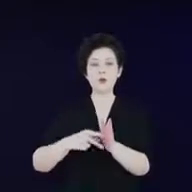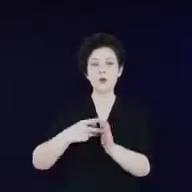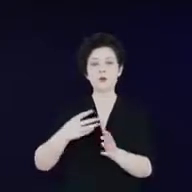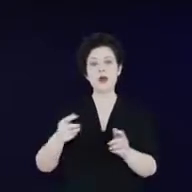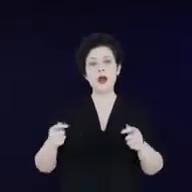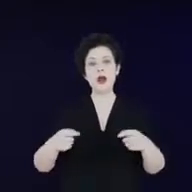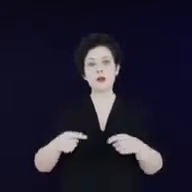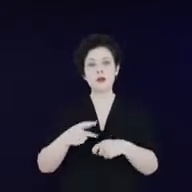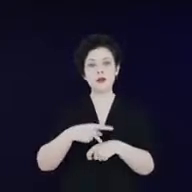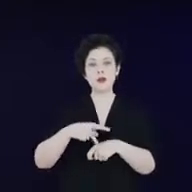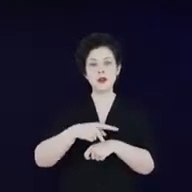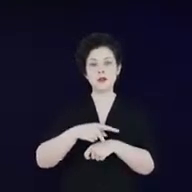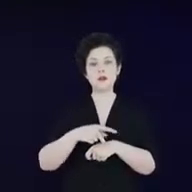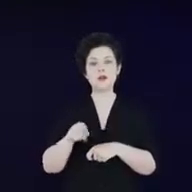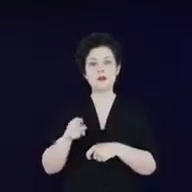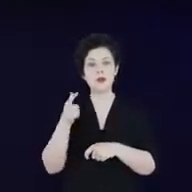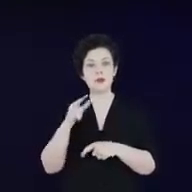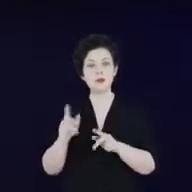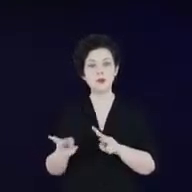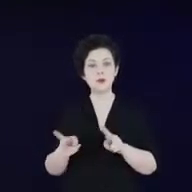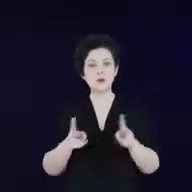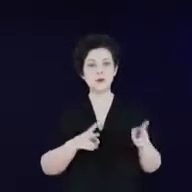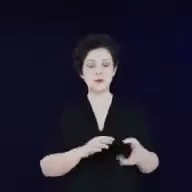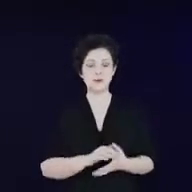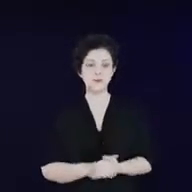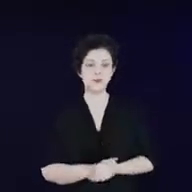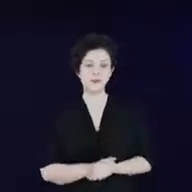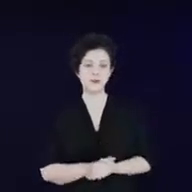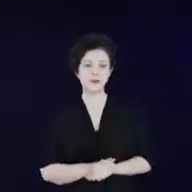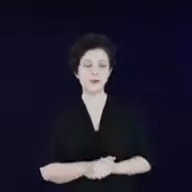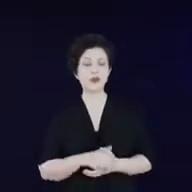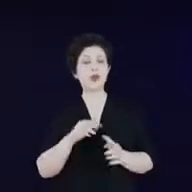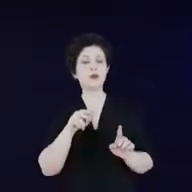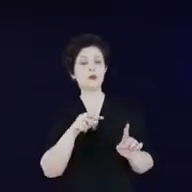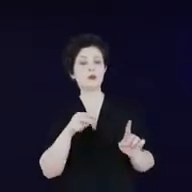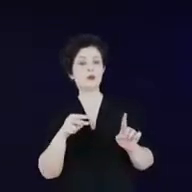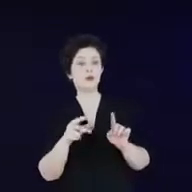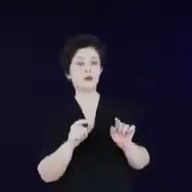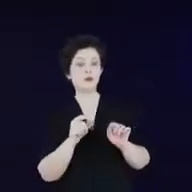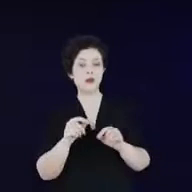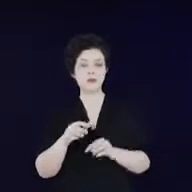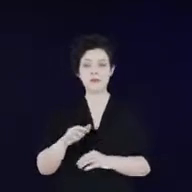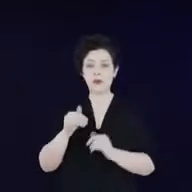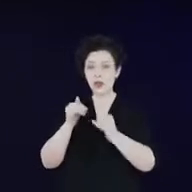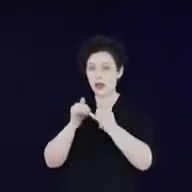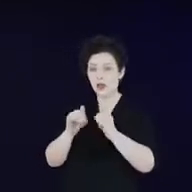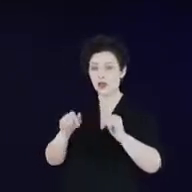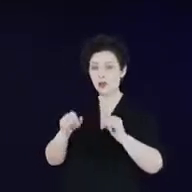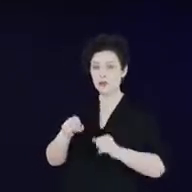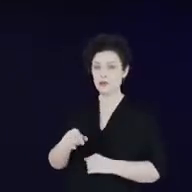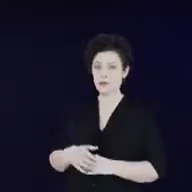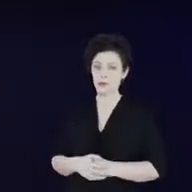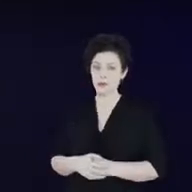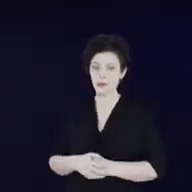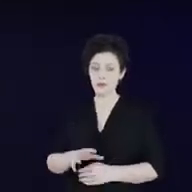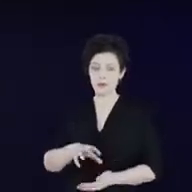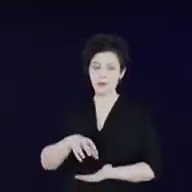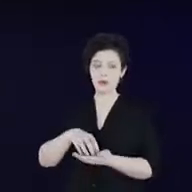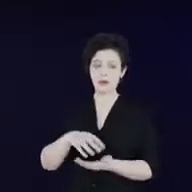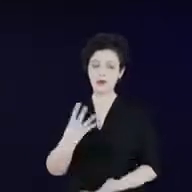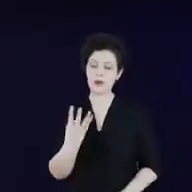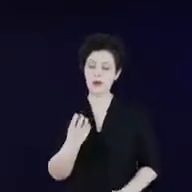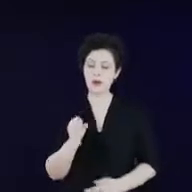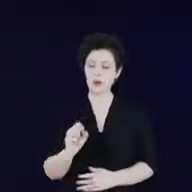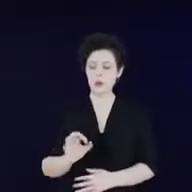a fazer essa transição. Olhando do ponto de vista energético, a matriz com 48%